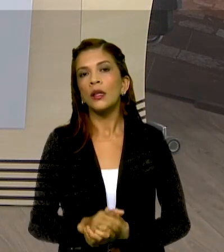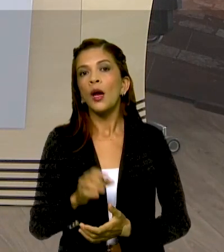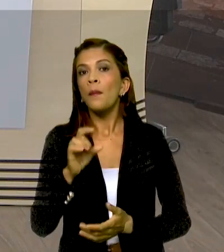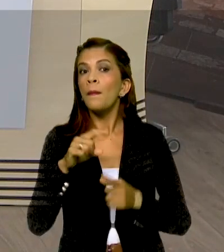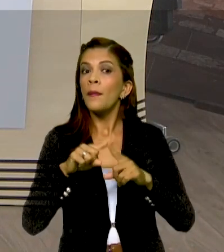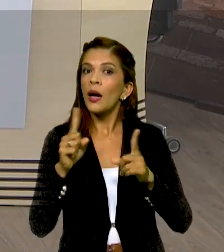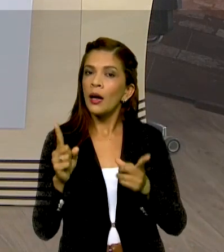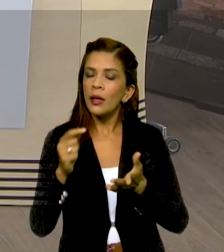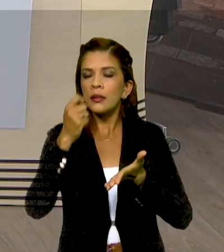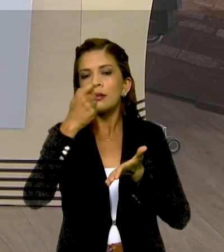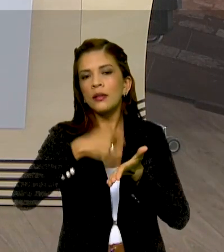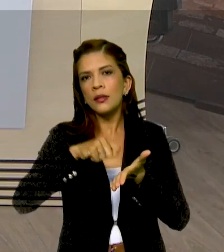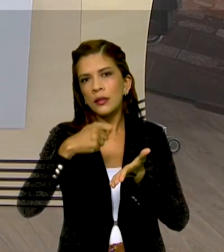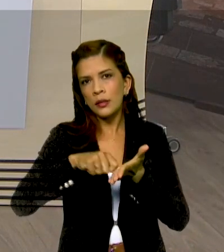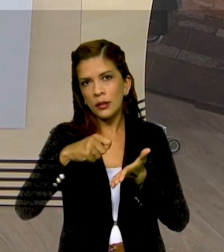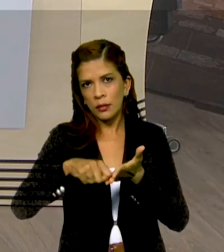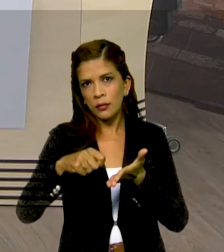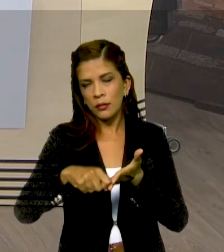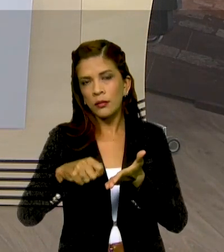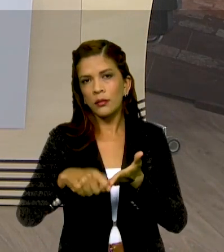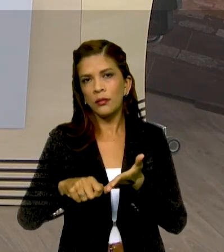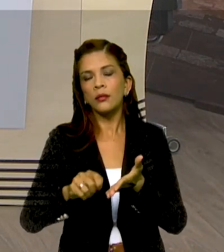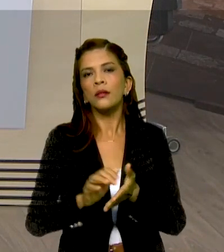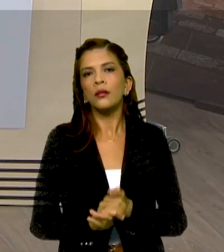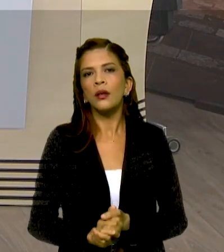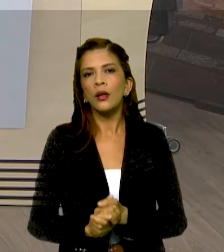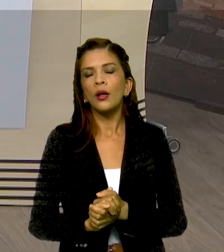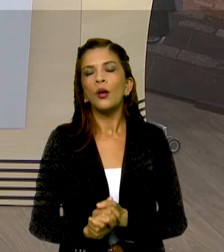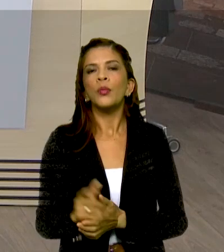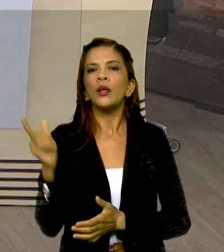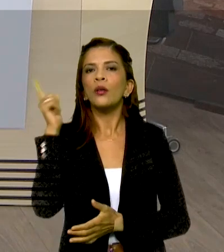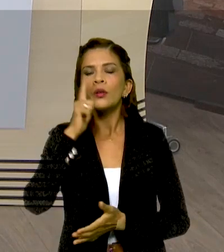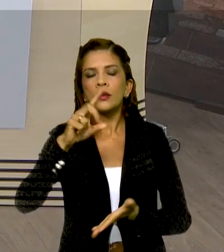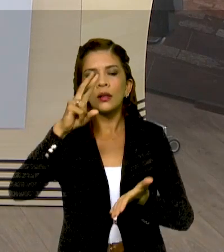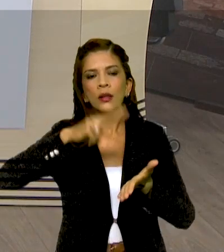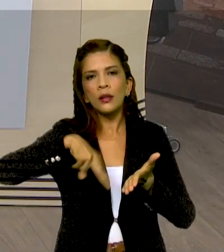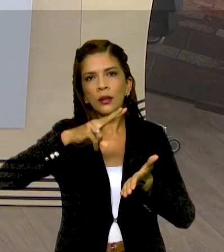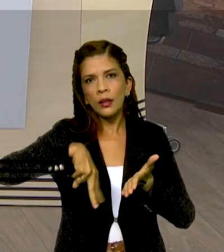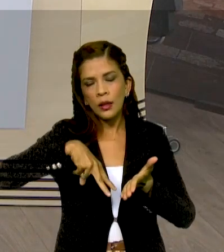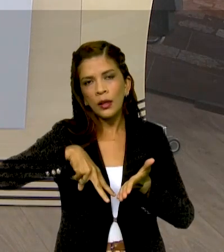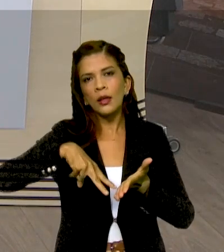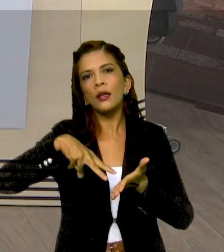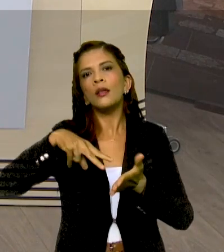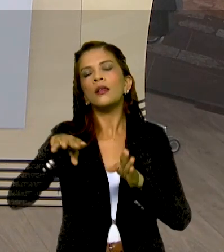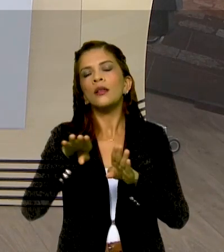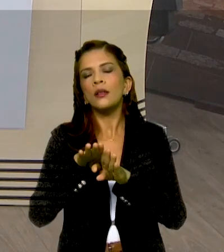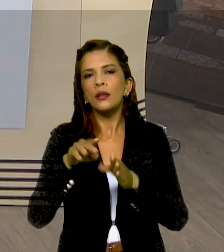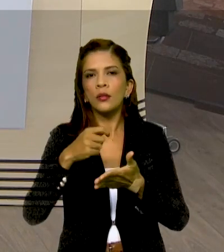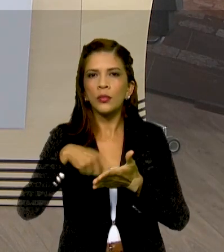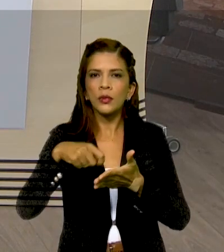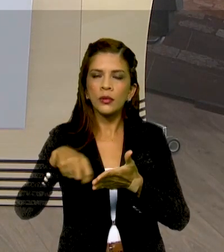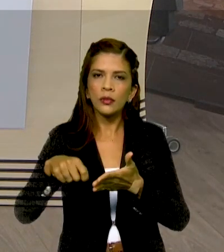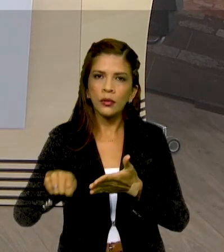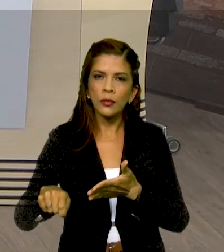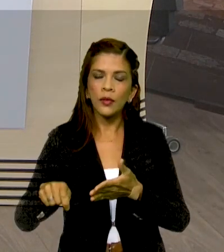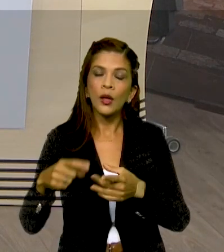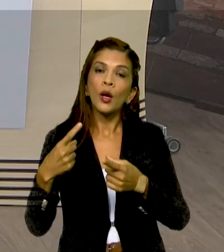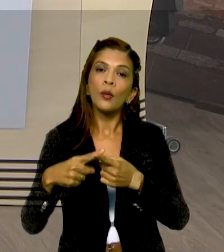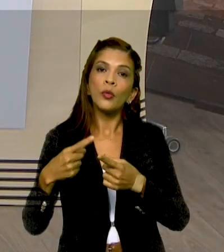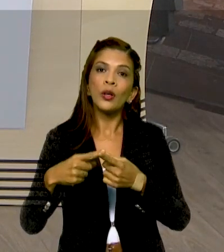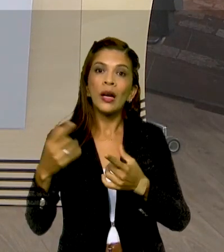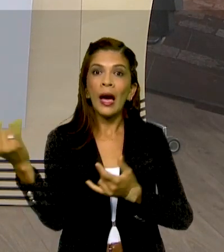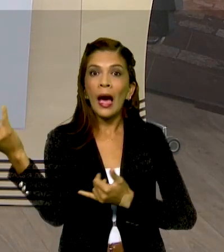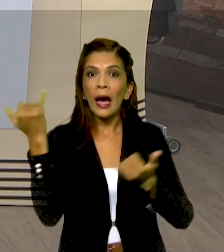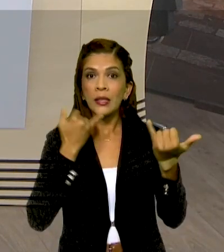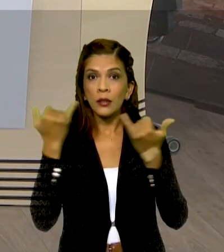escrita, principalmente, né, para desenvolvimento de leitura e escrita, até porque a maior parte das informações que nós temos